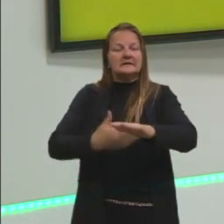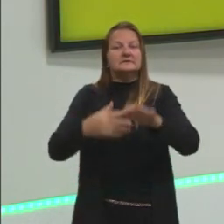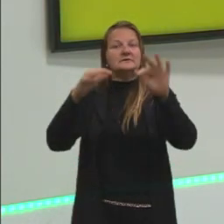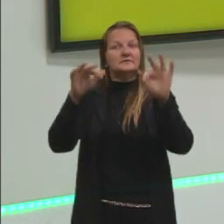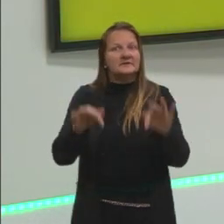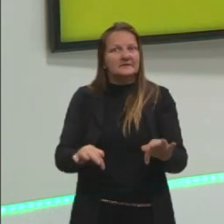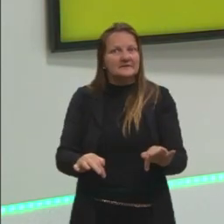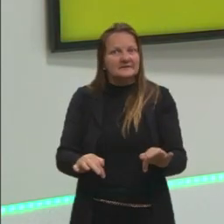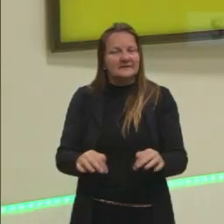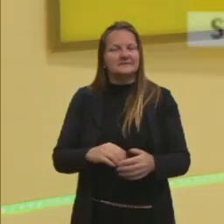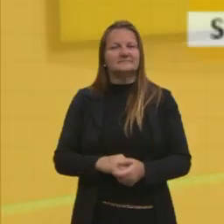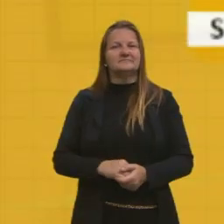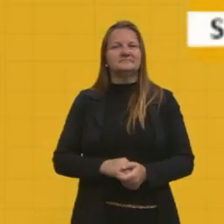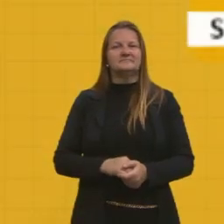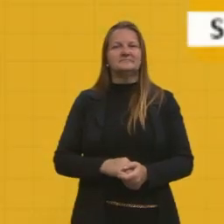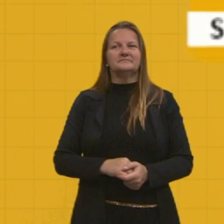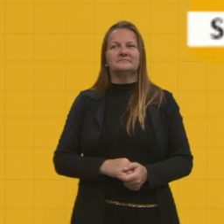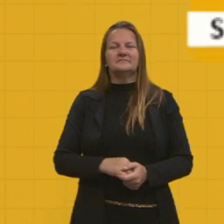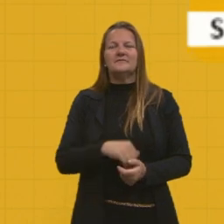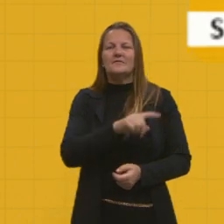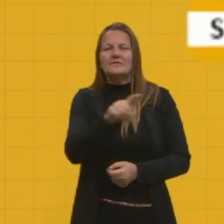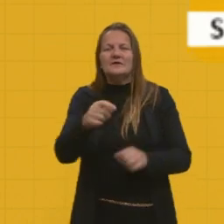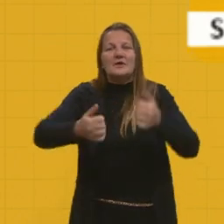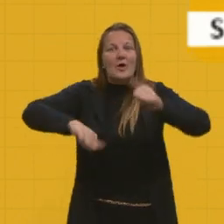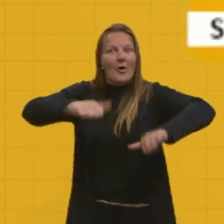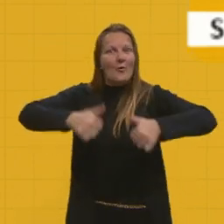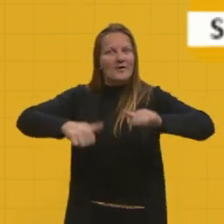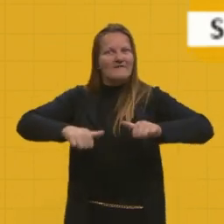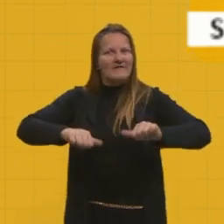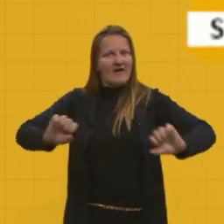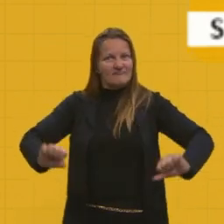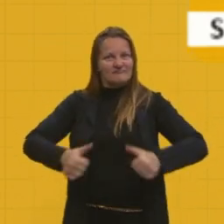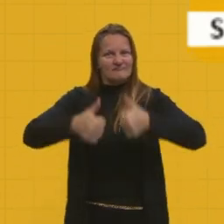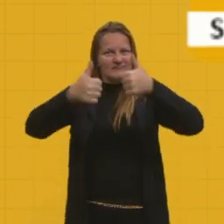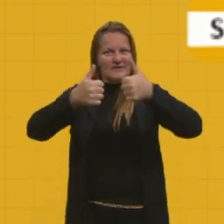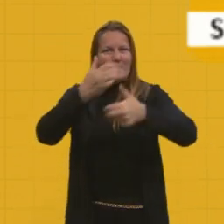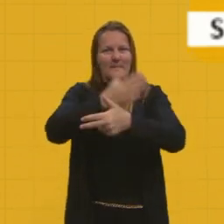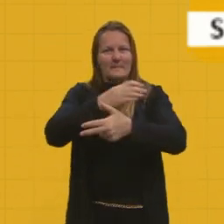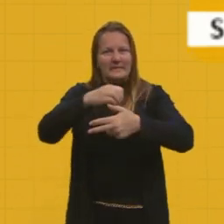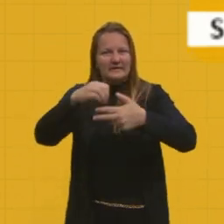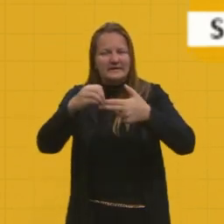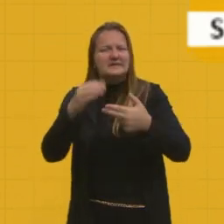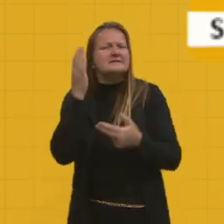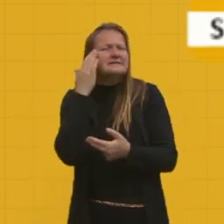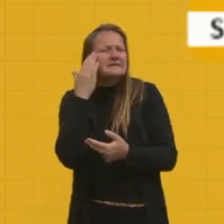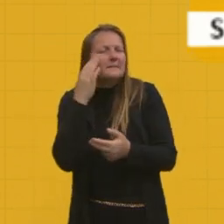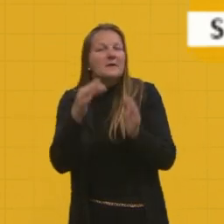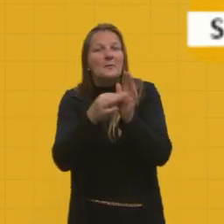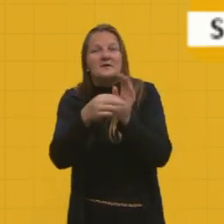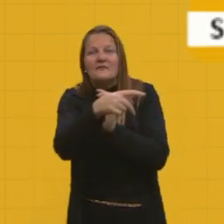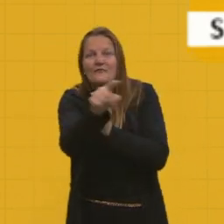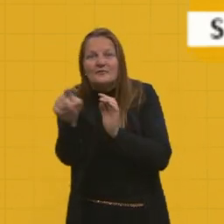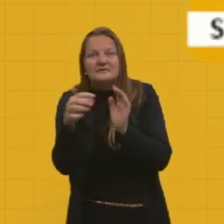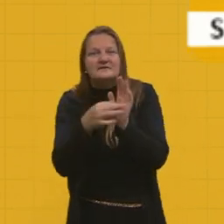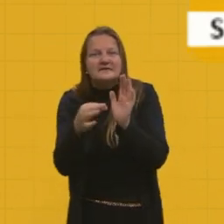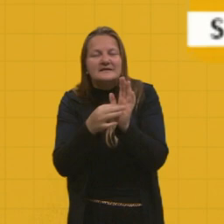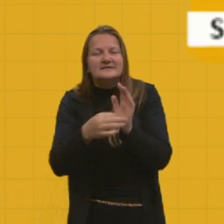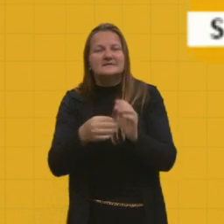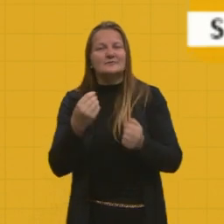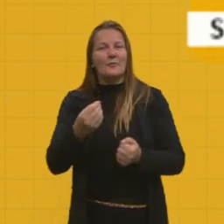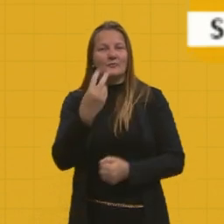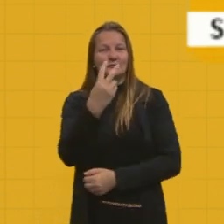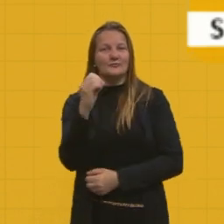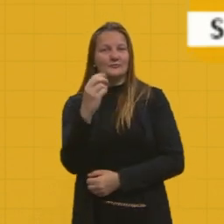finalizar então para qualificar o programa para Enem e saber a opinião de vocês sobre a edição